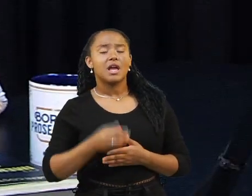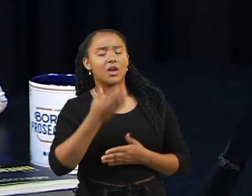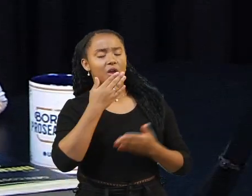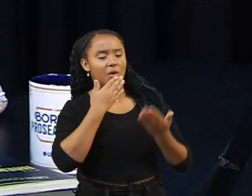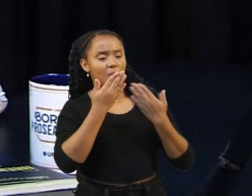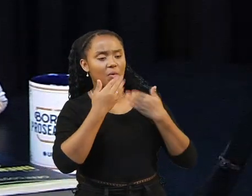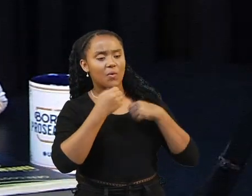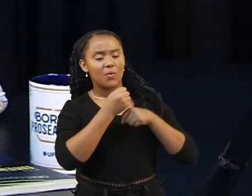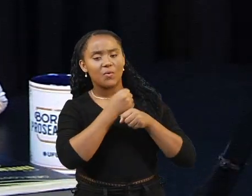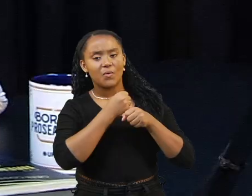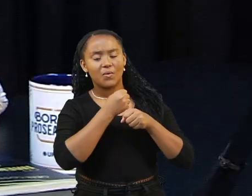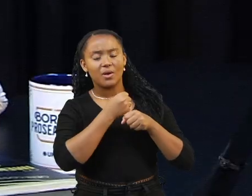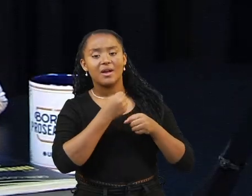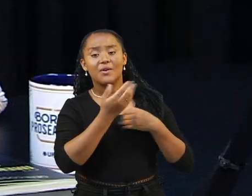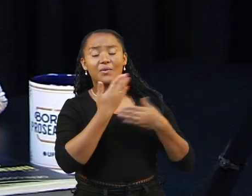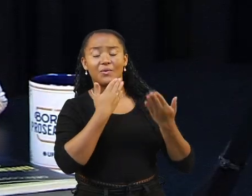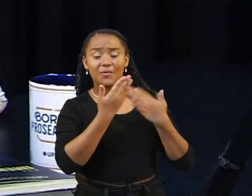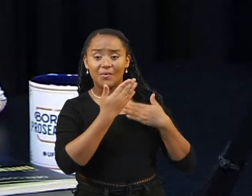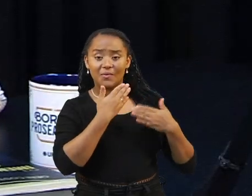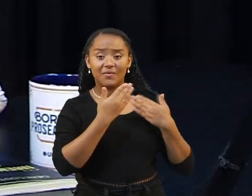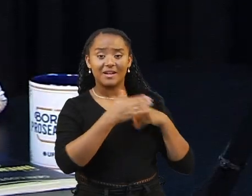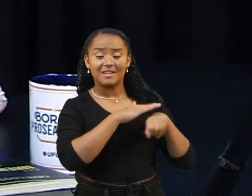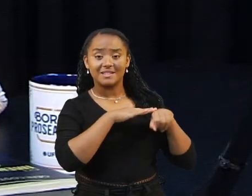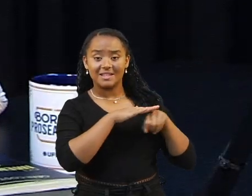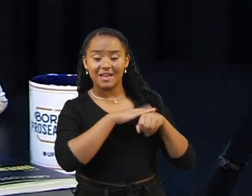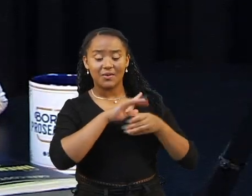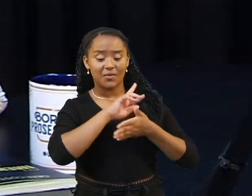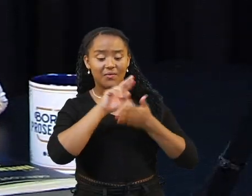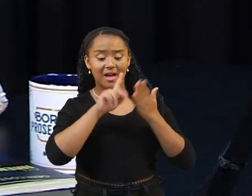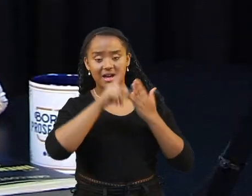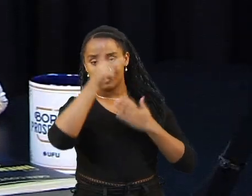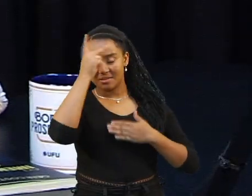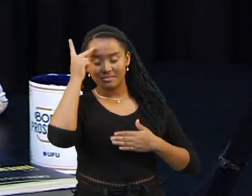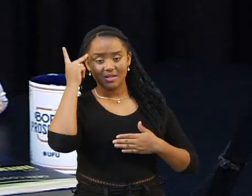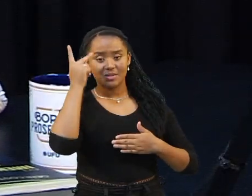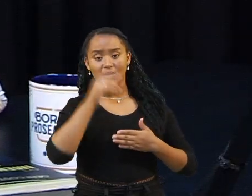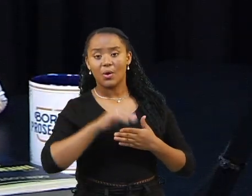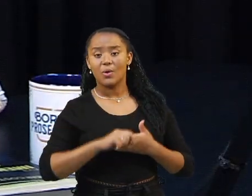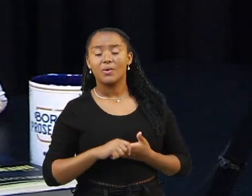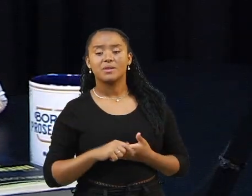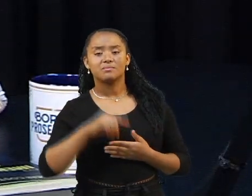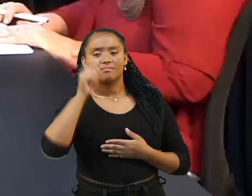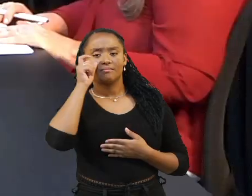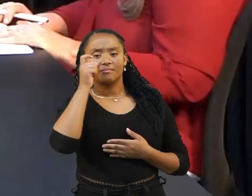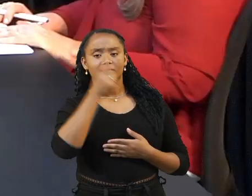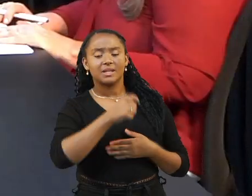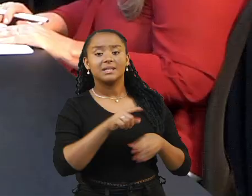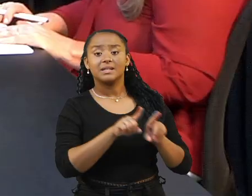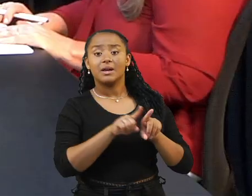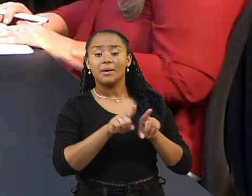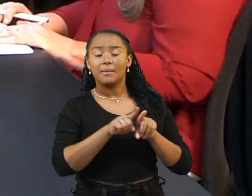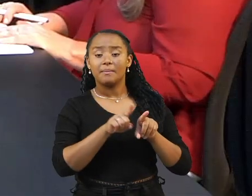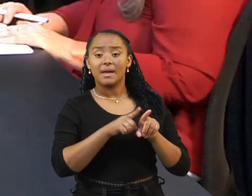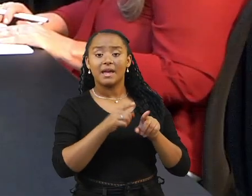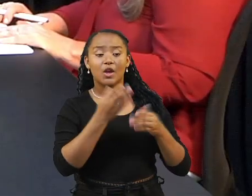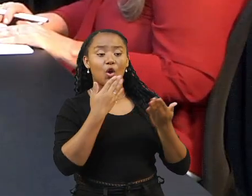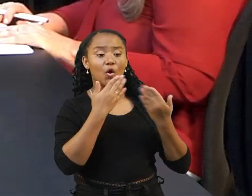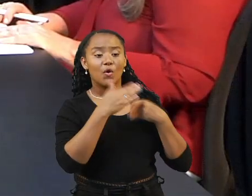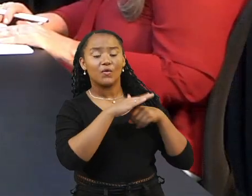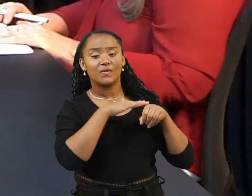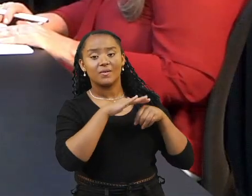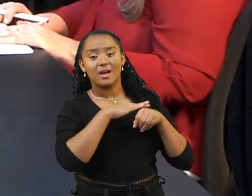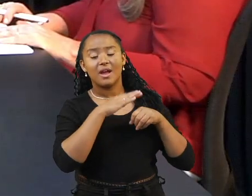assuntos interessantes. Gravei com atrizes. Essas atrizes renomadas, eu consegui gravar